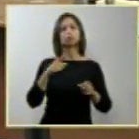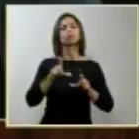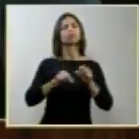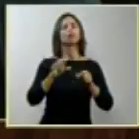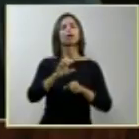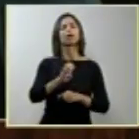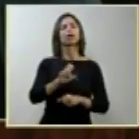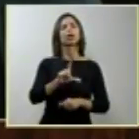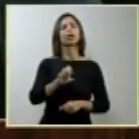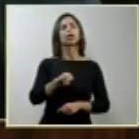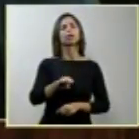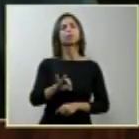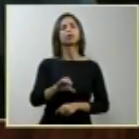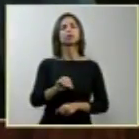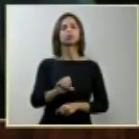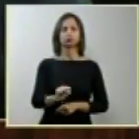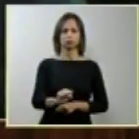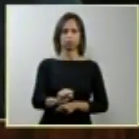elementos a